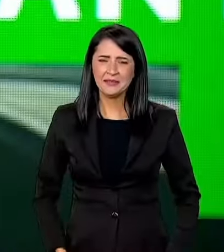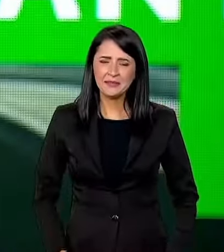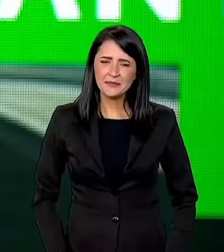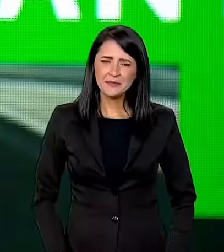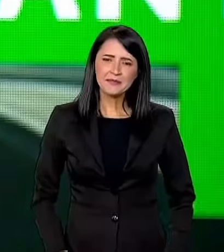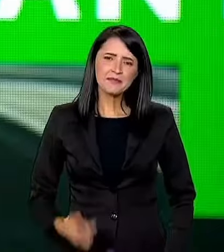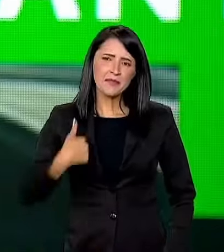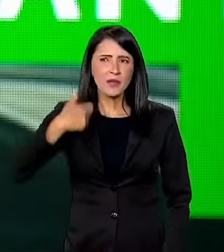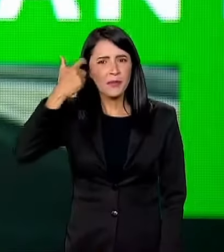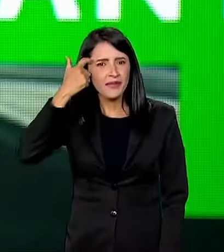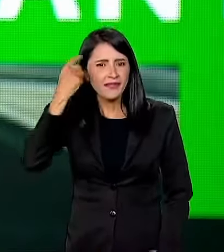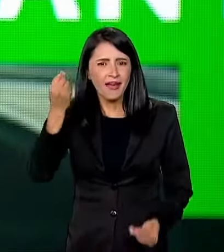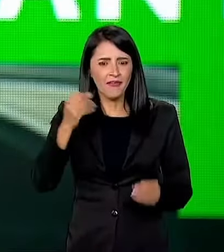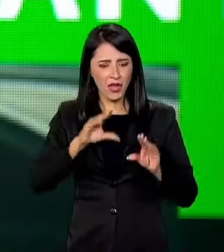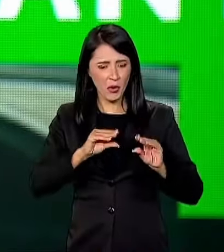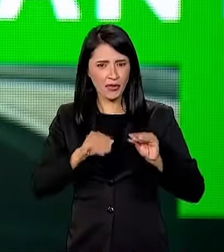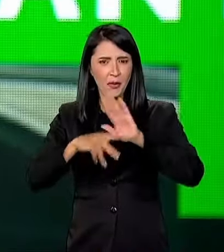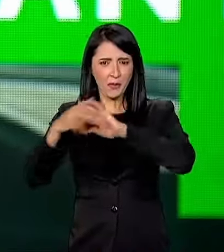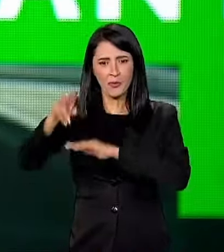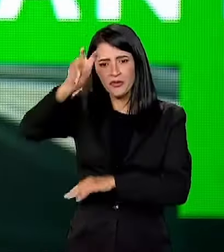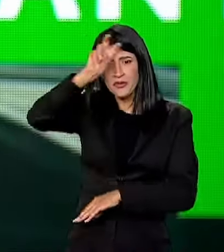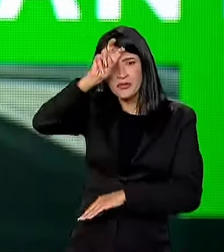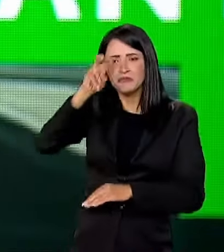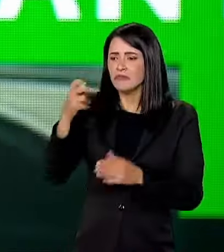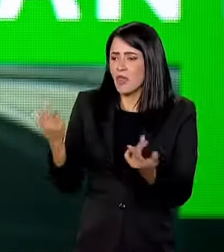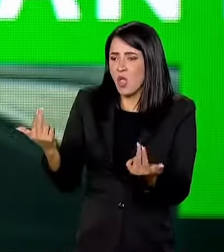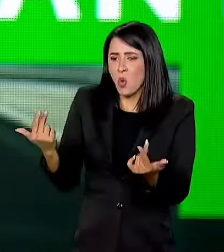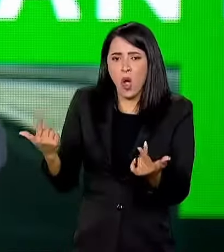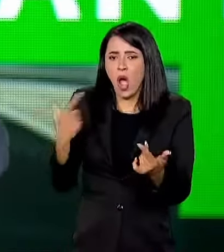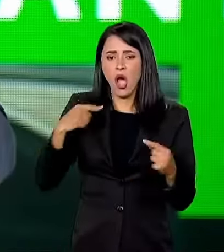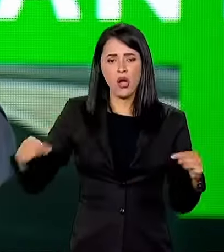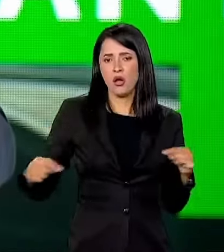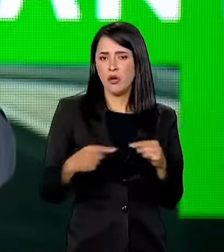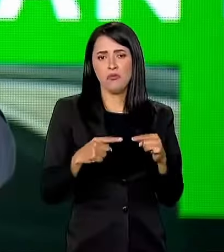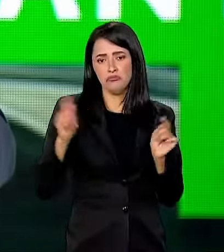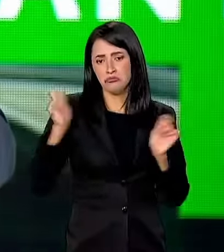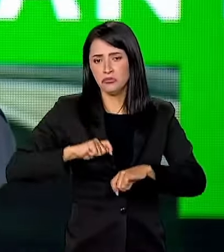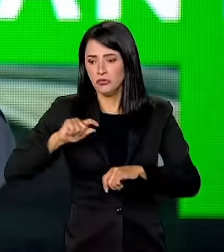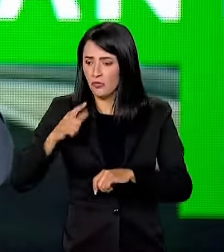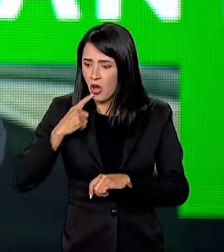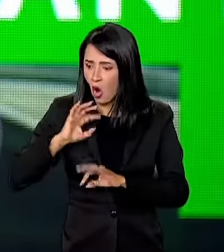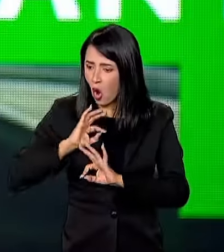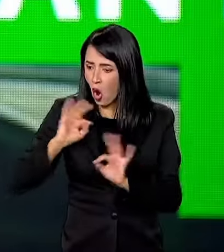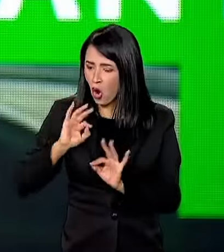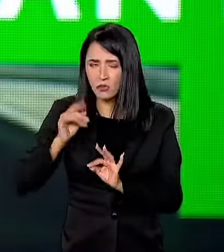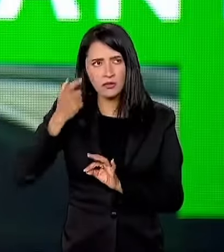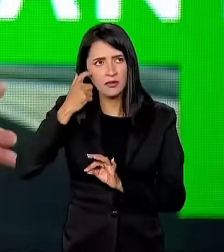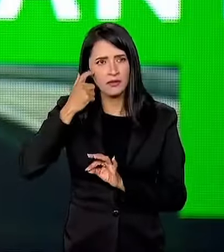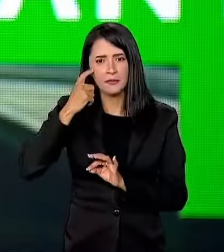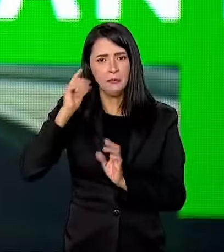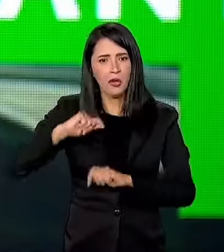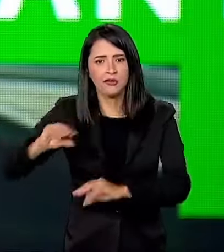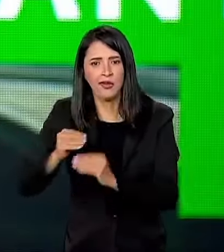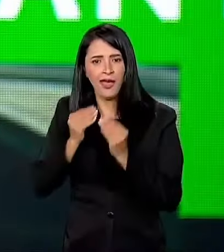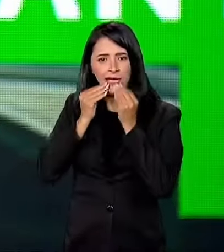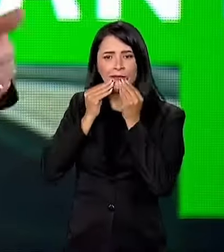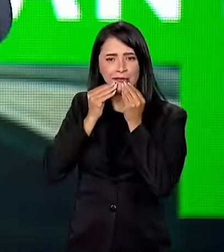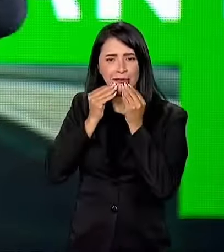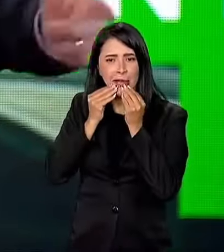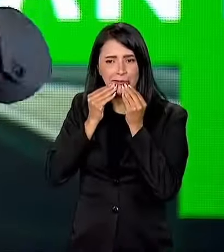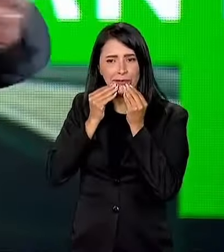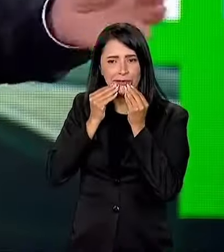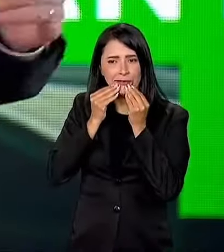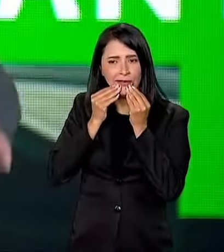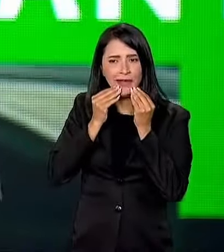Eu imaginava que o algodão do Egito era tão qualificado que até a gente comia. E aí eu descobri que o Brasil hoje